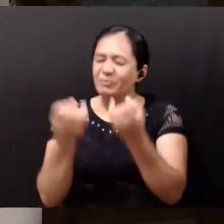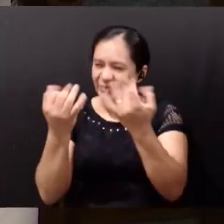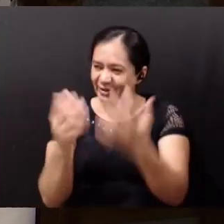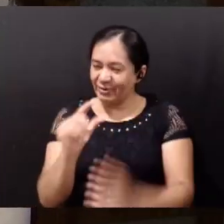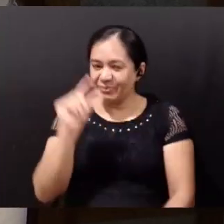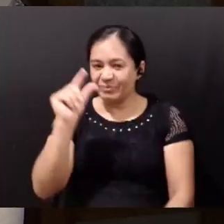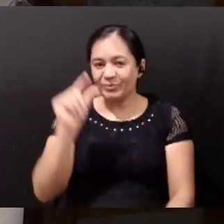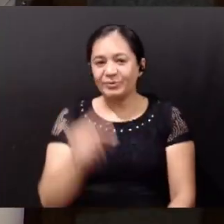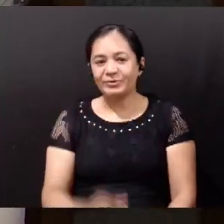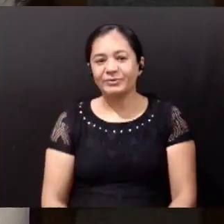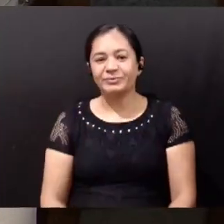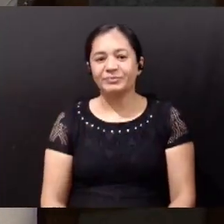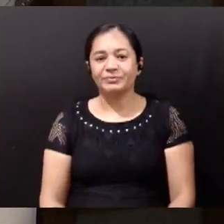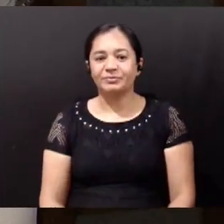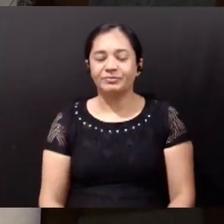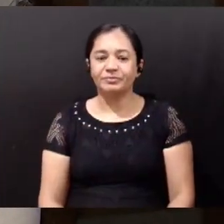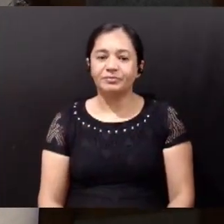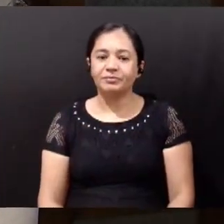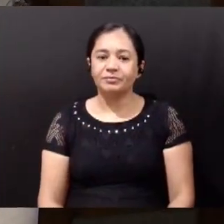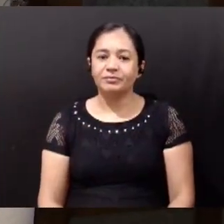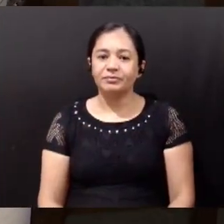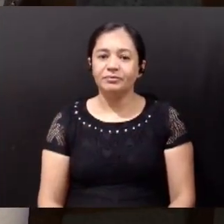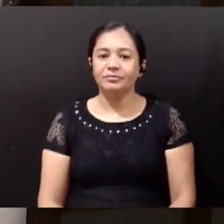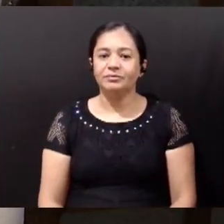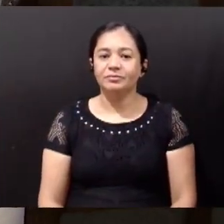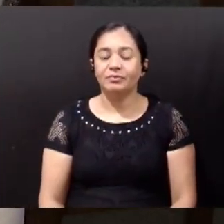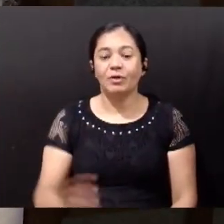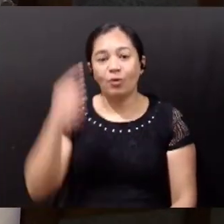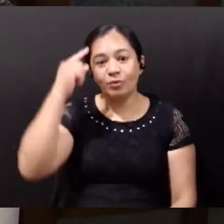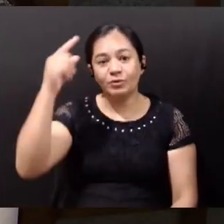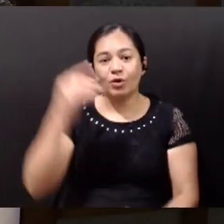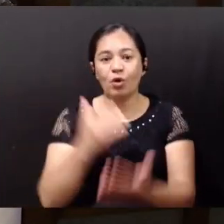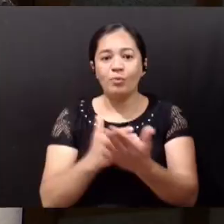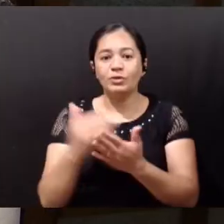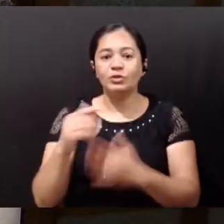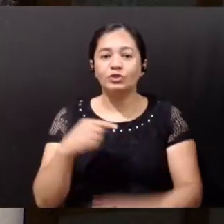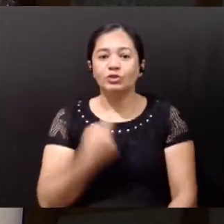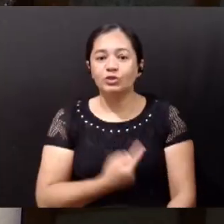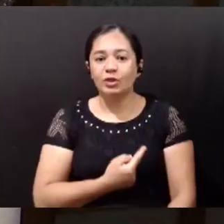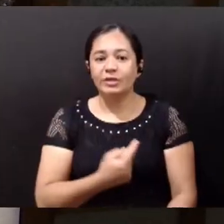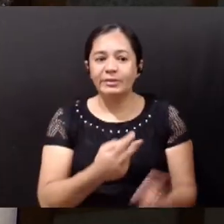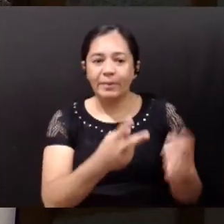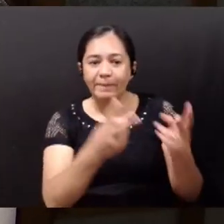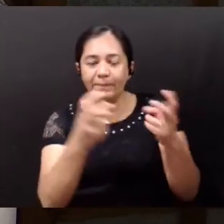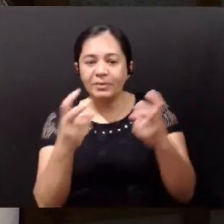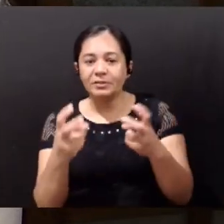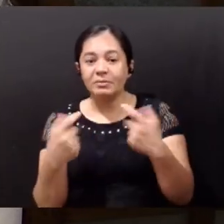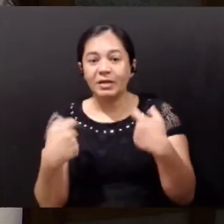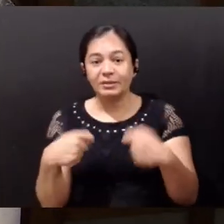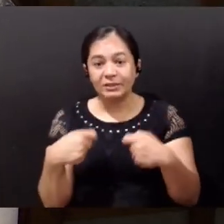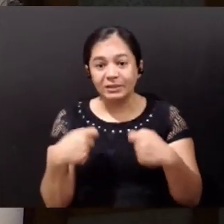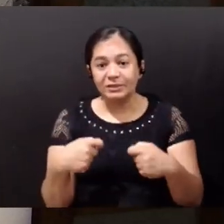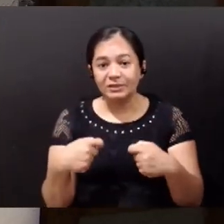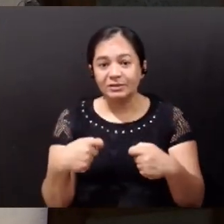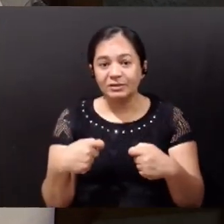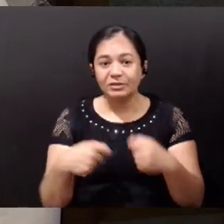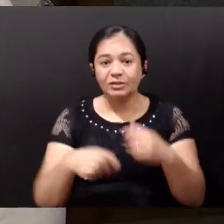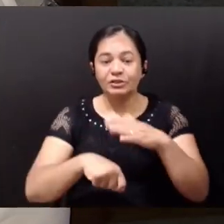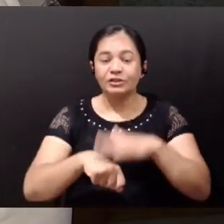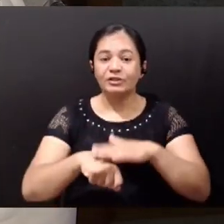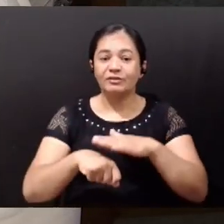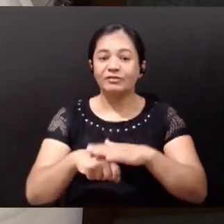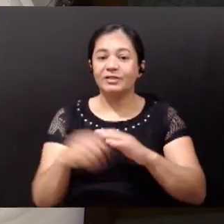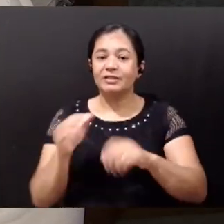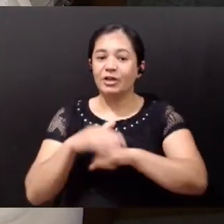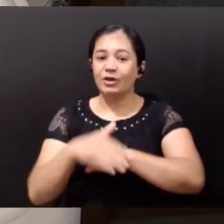proposta. Sim, na verdade a ideia surgiu quando nós percebemos essa necessidade de fazer o jantar ali na frente da